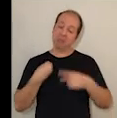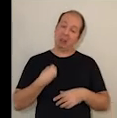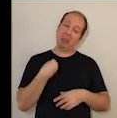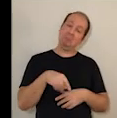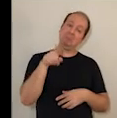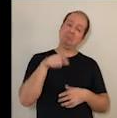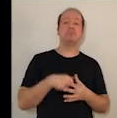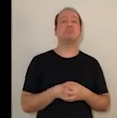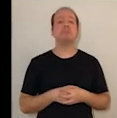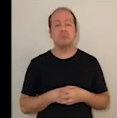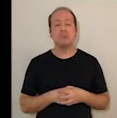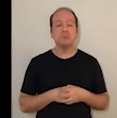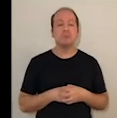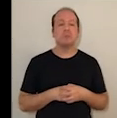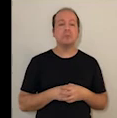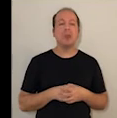ele está bem ali.